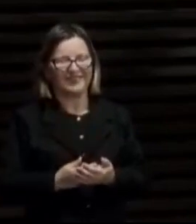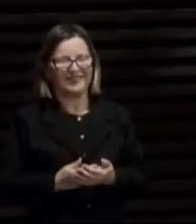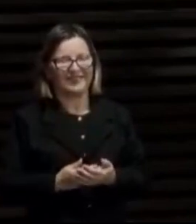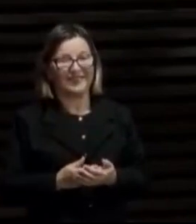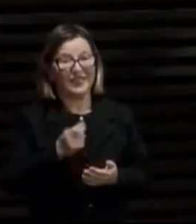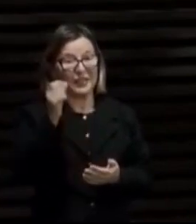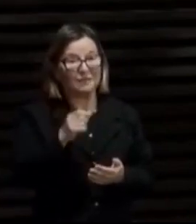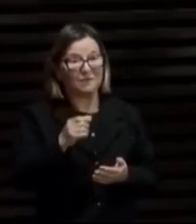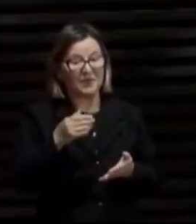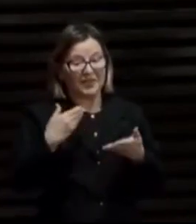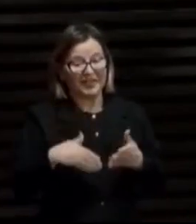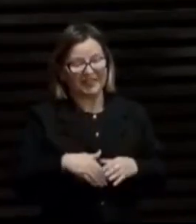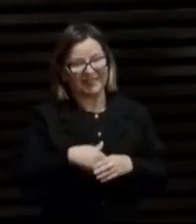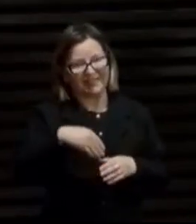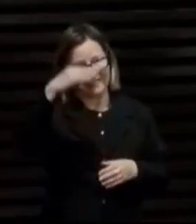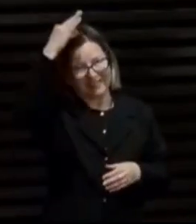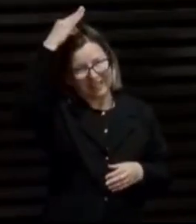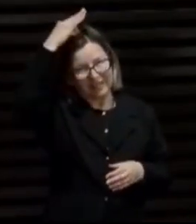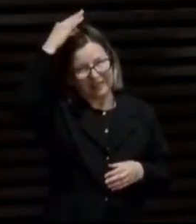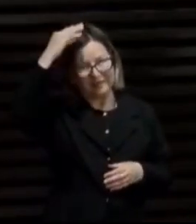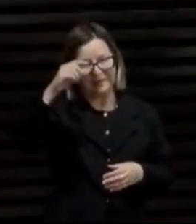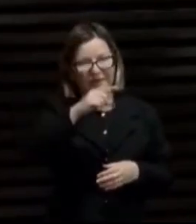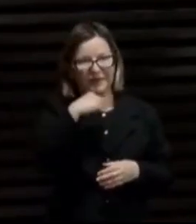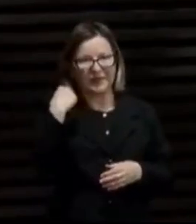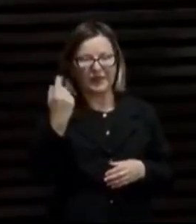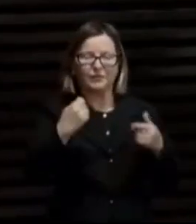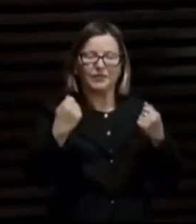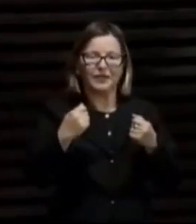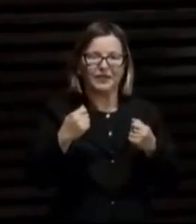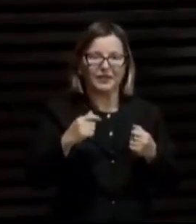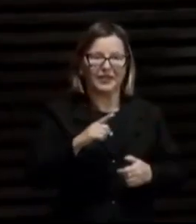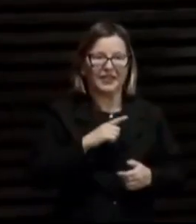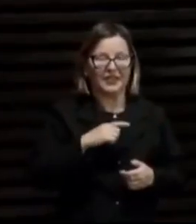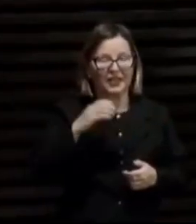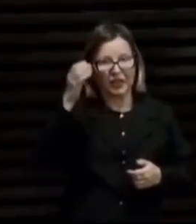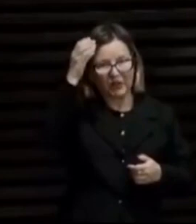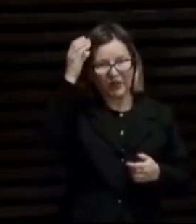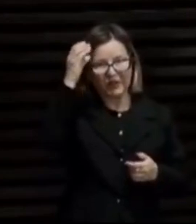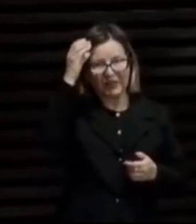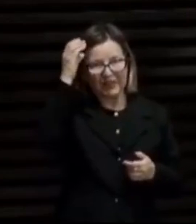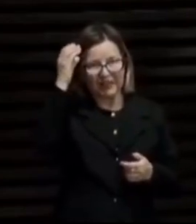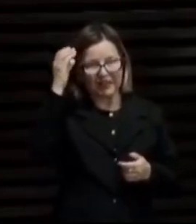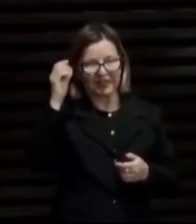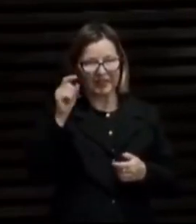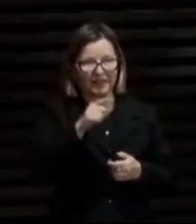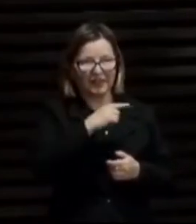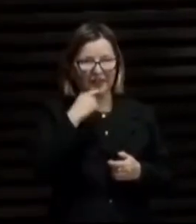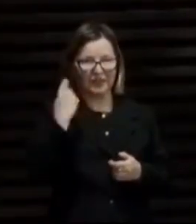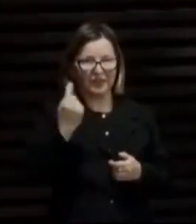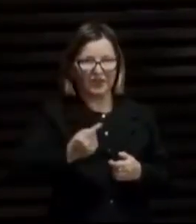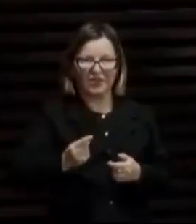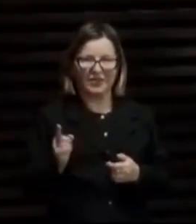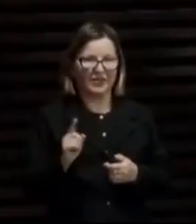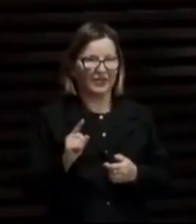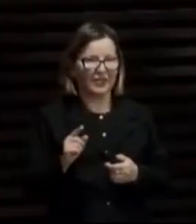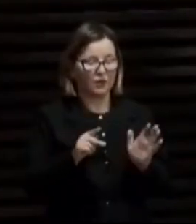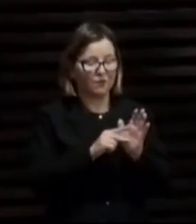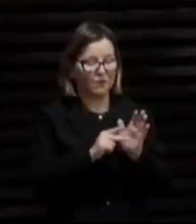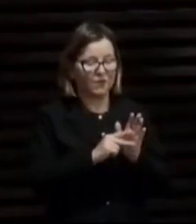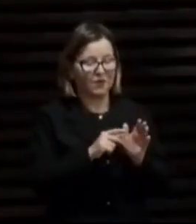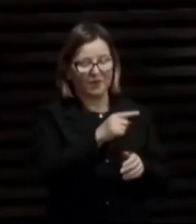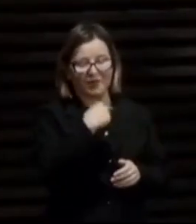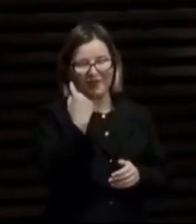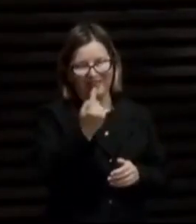novo. Nós precisamos dessa consciência que nós não somos mais de nós mesmos. Aqui é templo